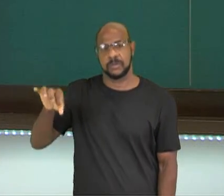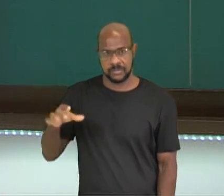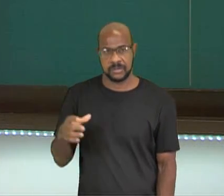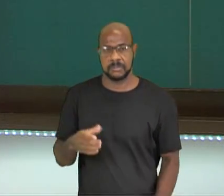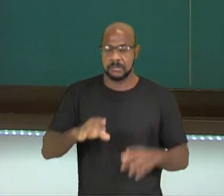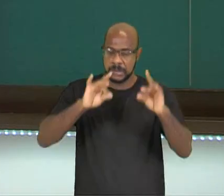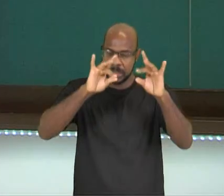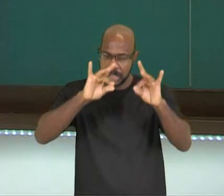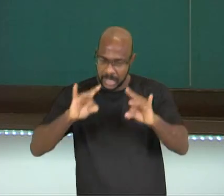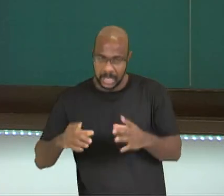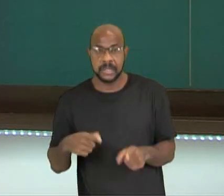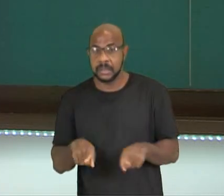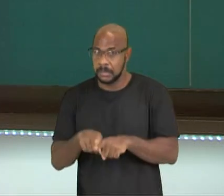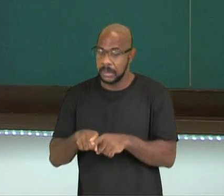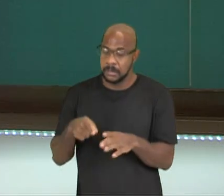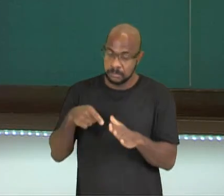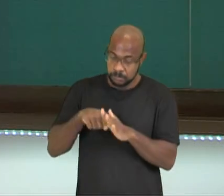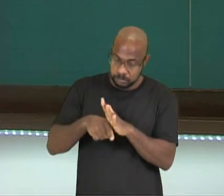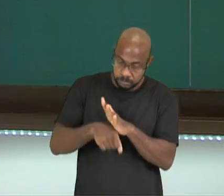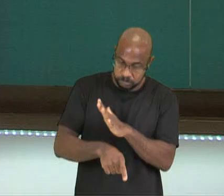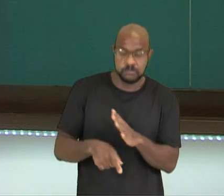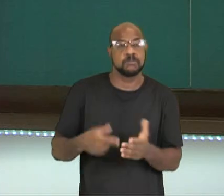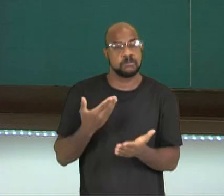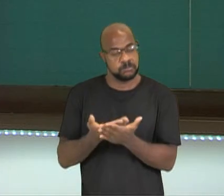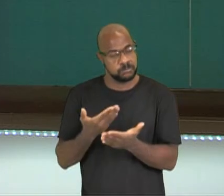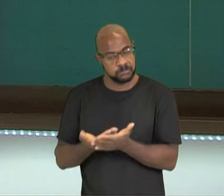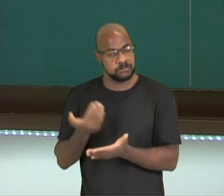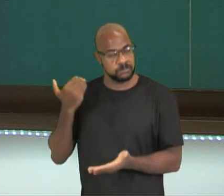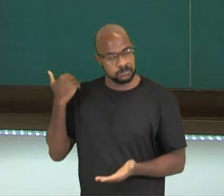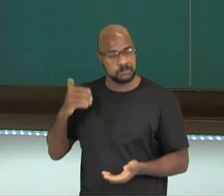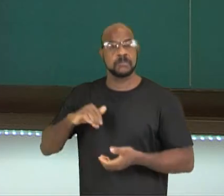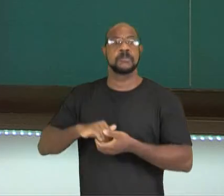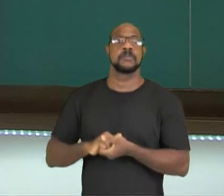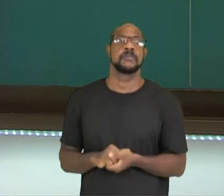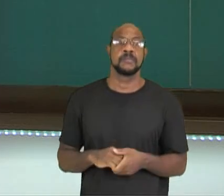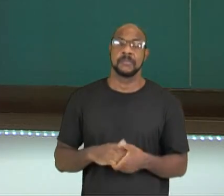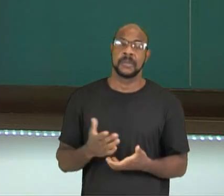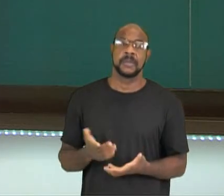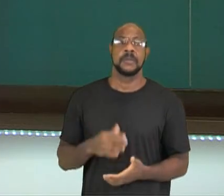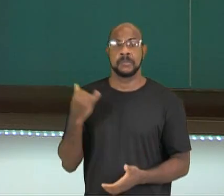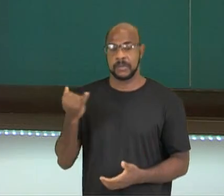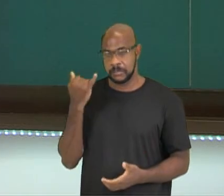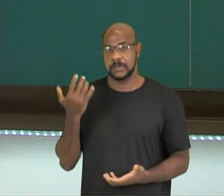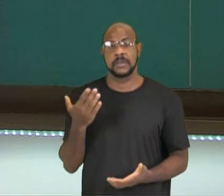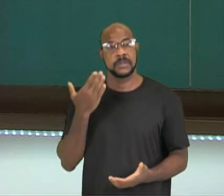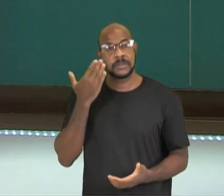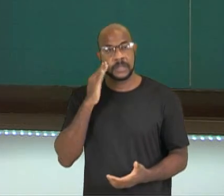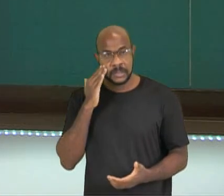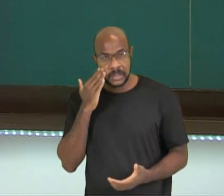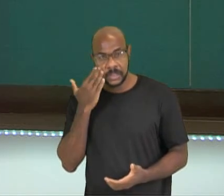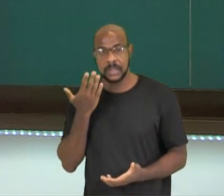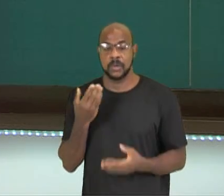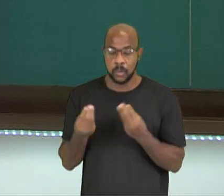com base nos estudos anteriores, ok? Então, é interessante a gente entender como foram desenvolvidos os